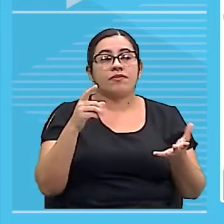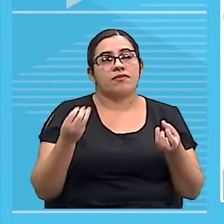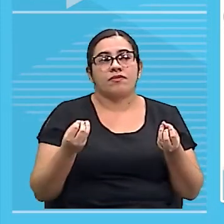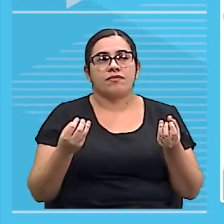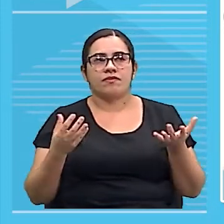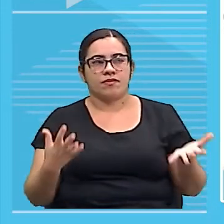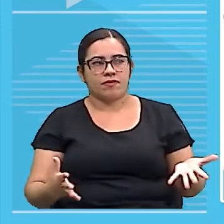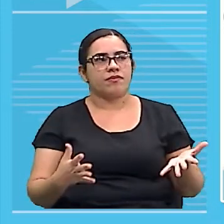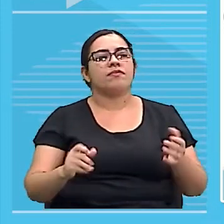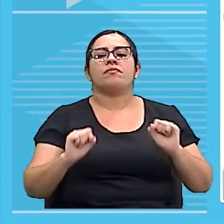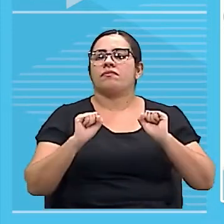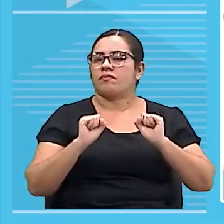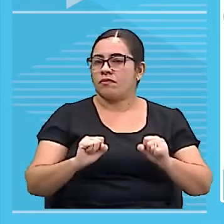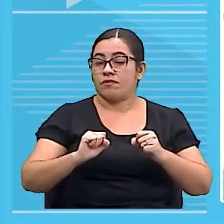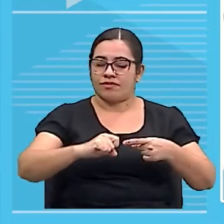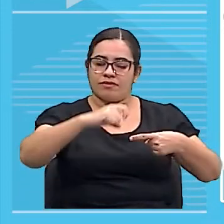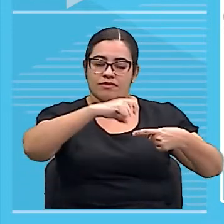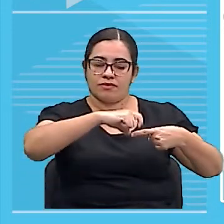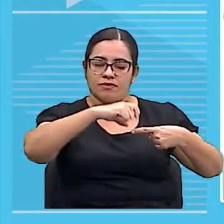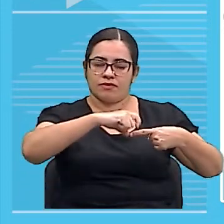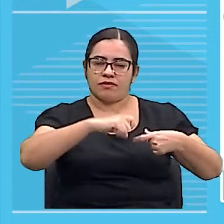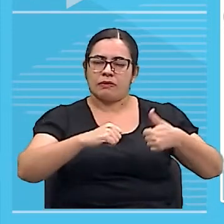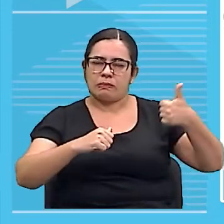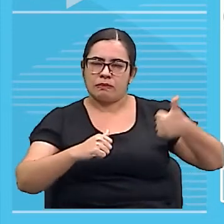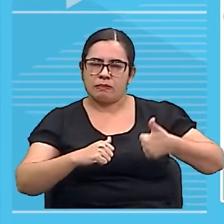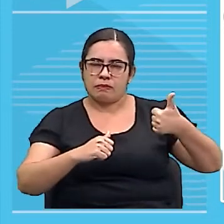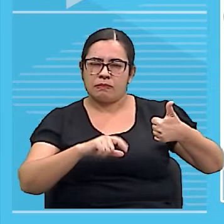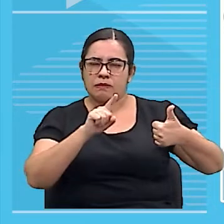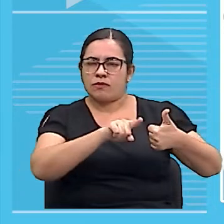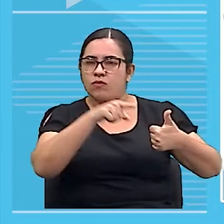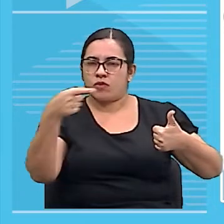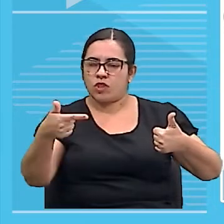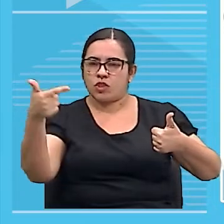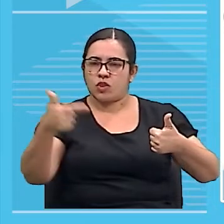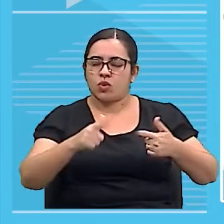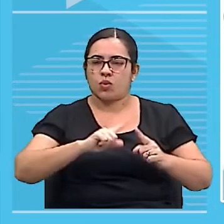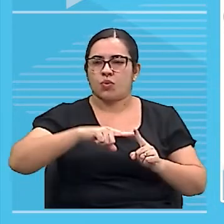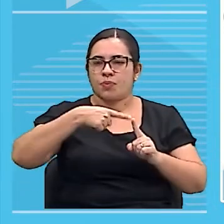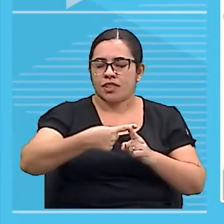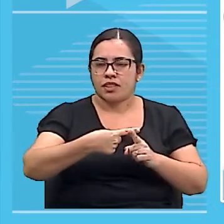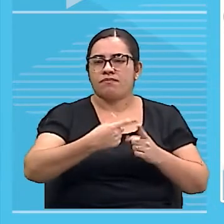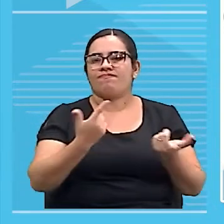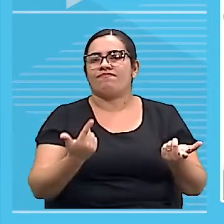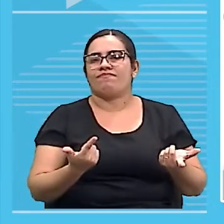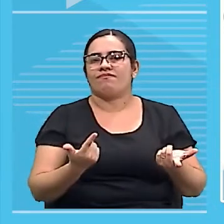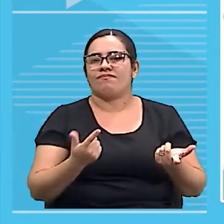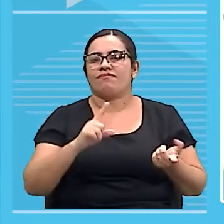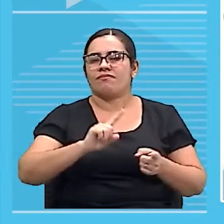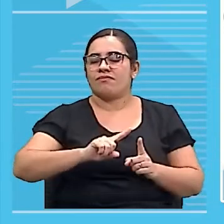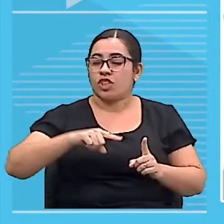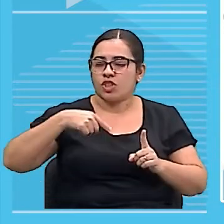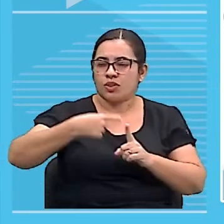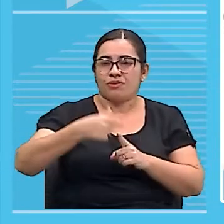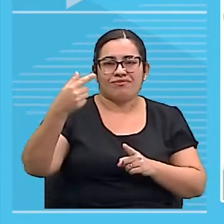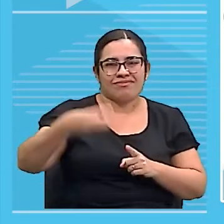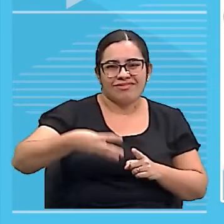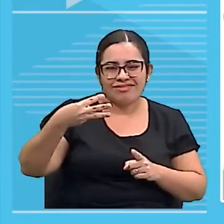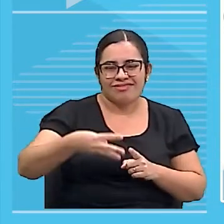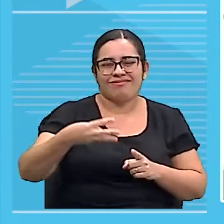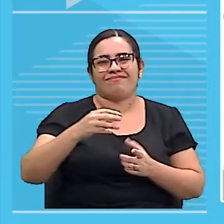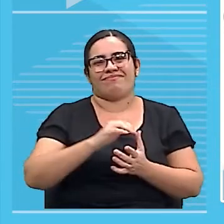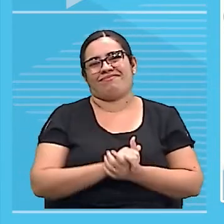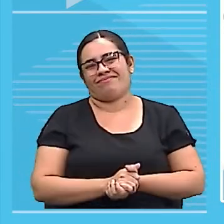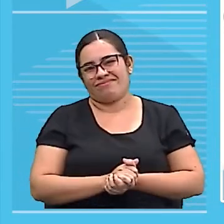pegar a resistência do primeiro somar com a resistência do segundo somar com a resistência